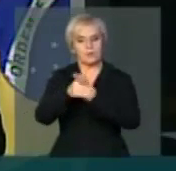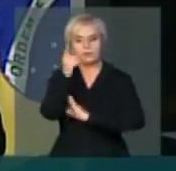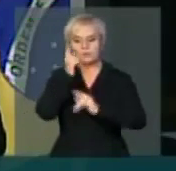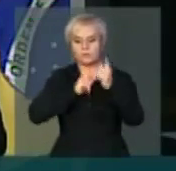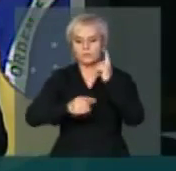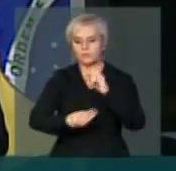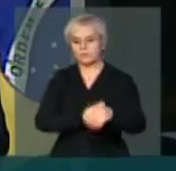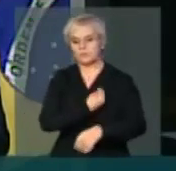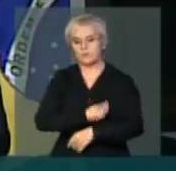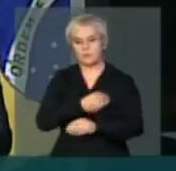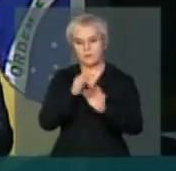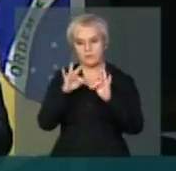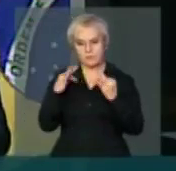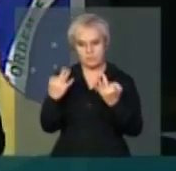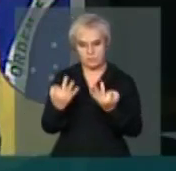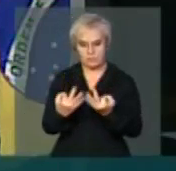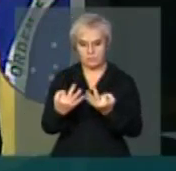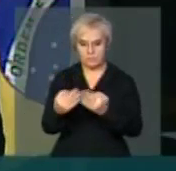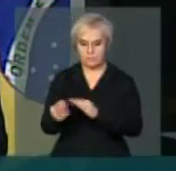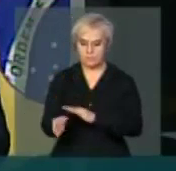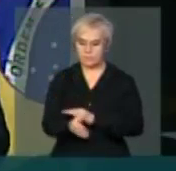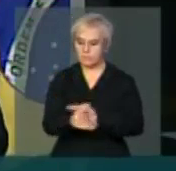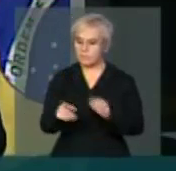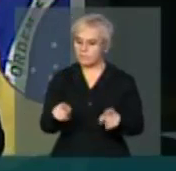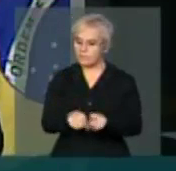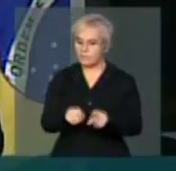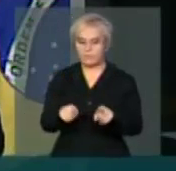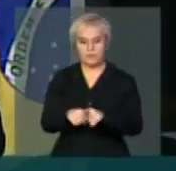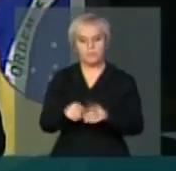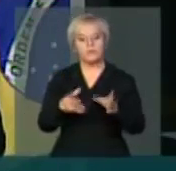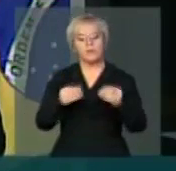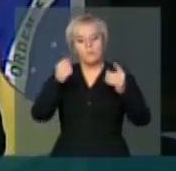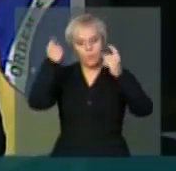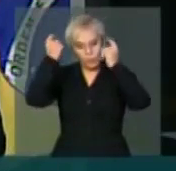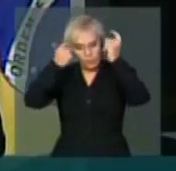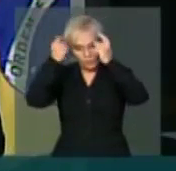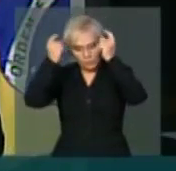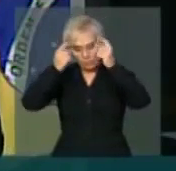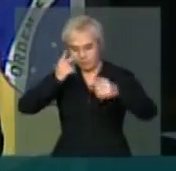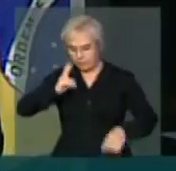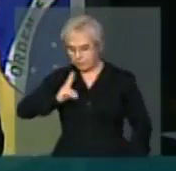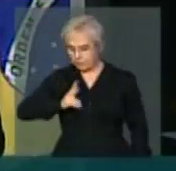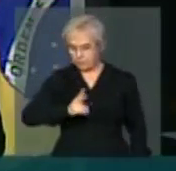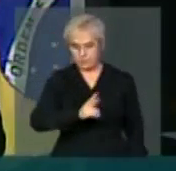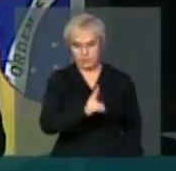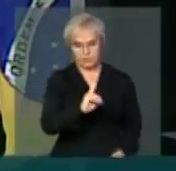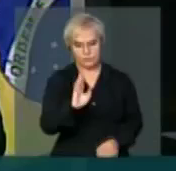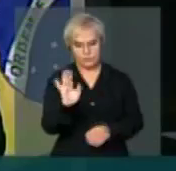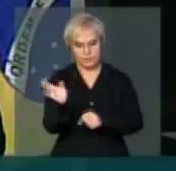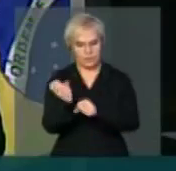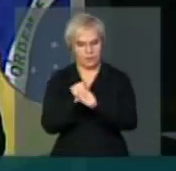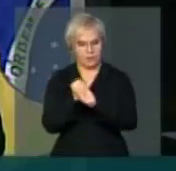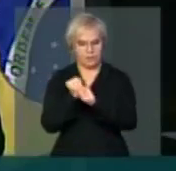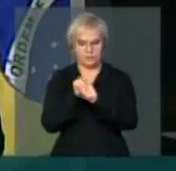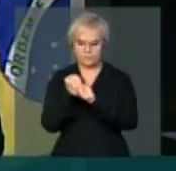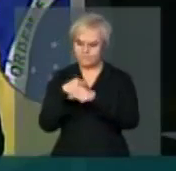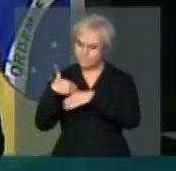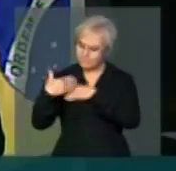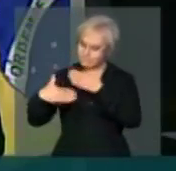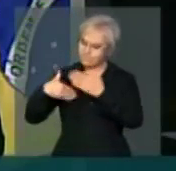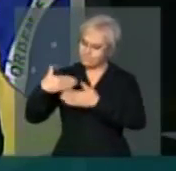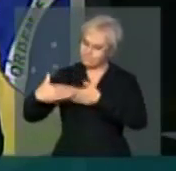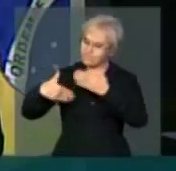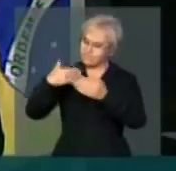de uma família. No outro campo, não é menos preocupante, senhores deputados, que, após anos de queda consistente, a